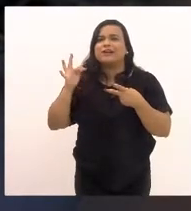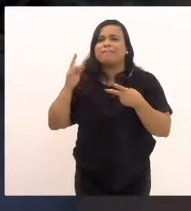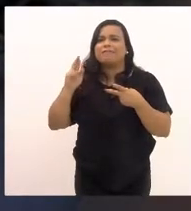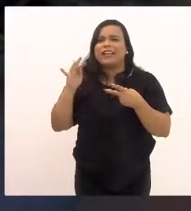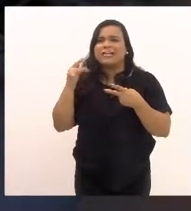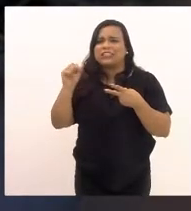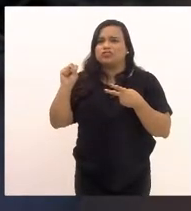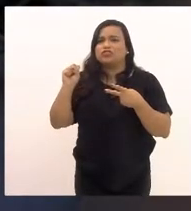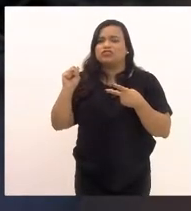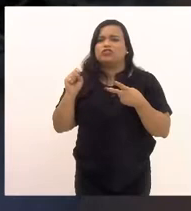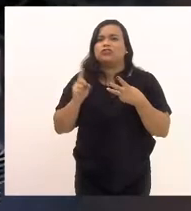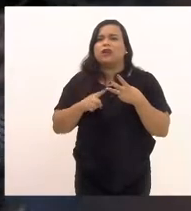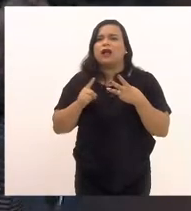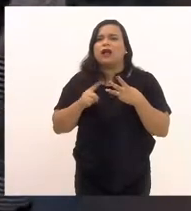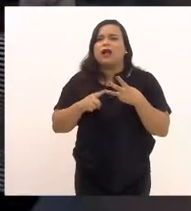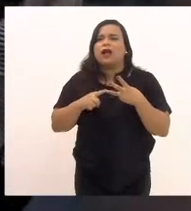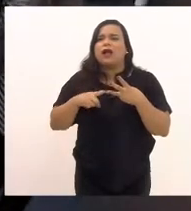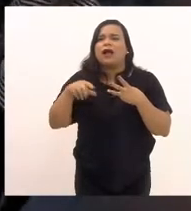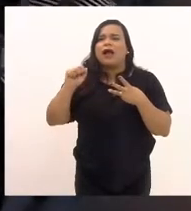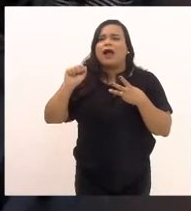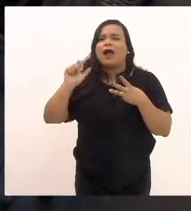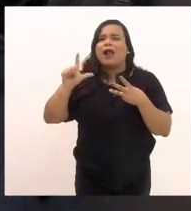Freitas, deputado Alexandre Knoploch,